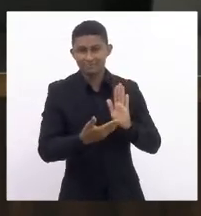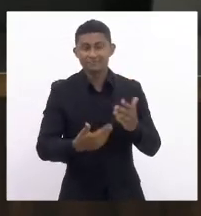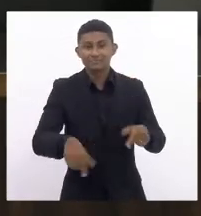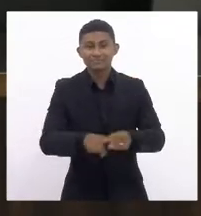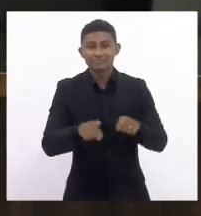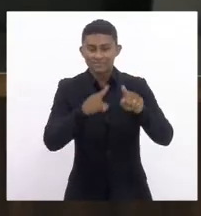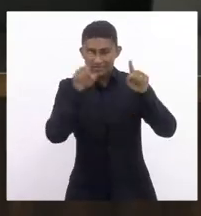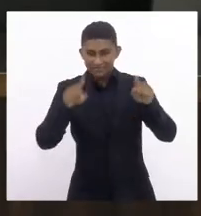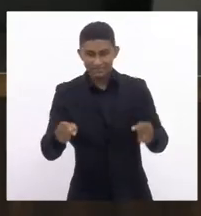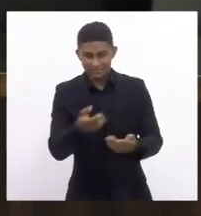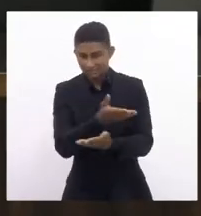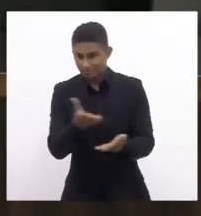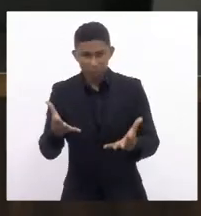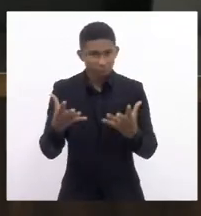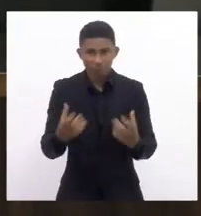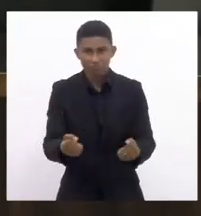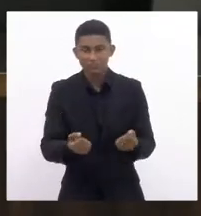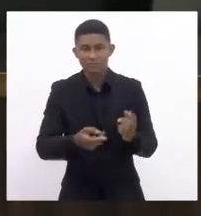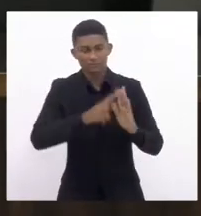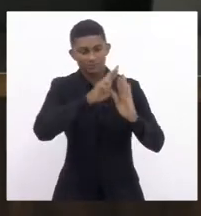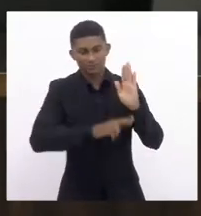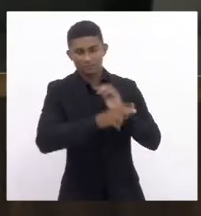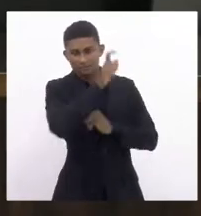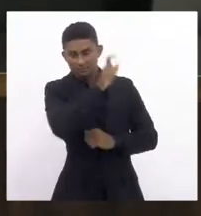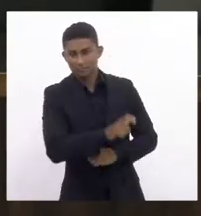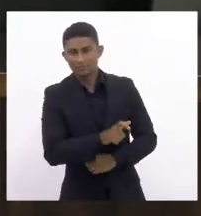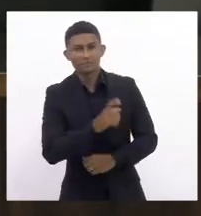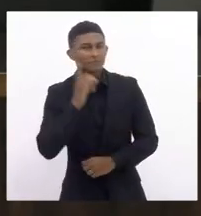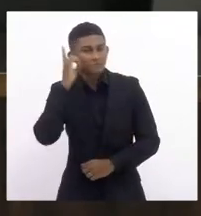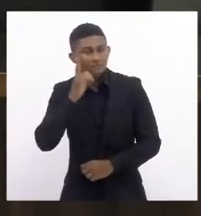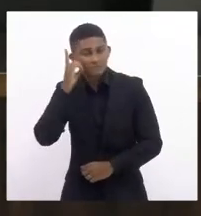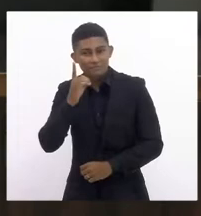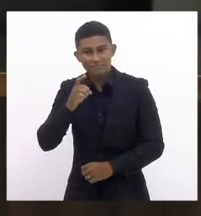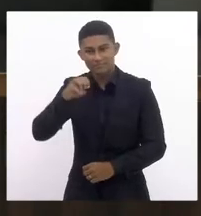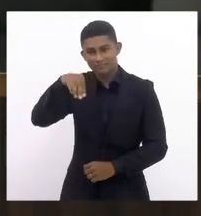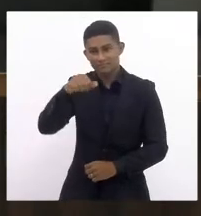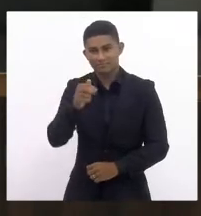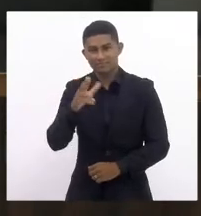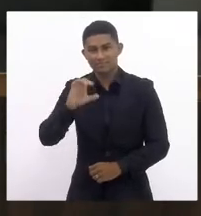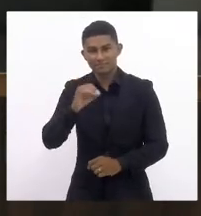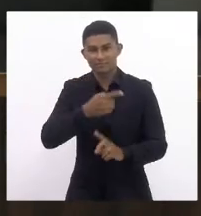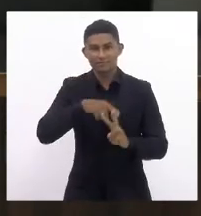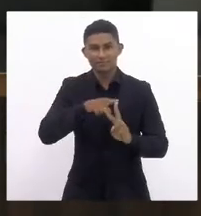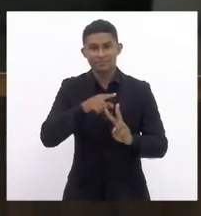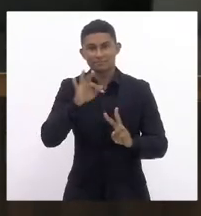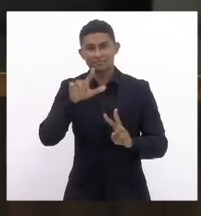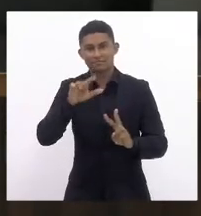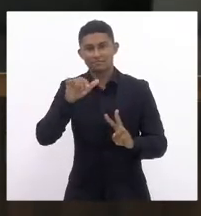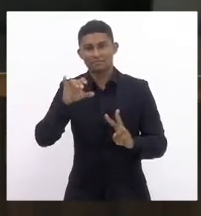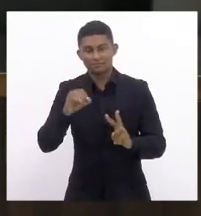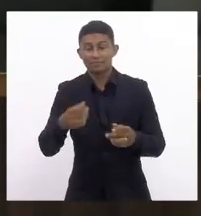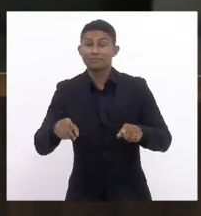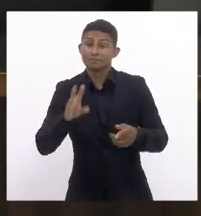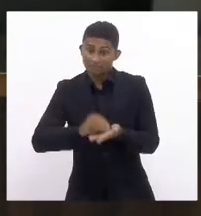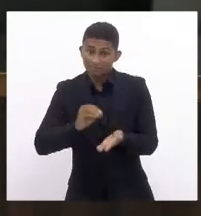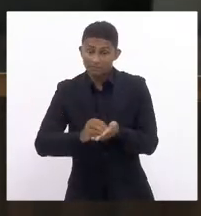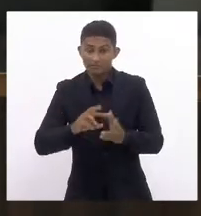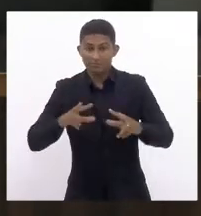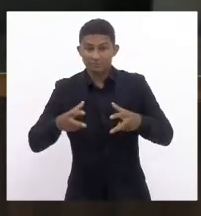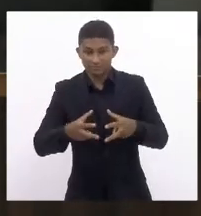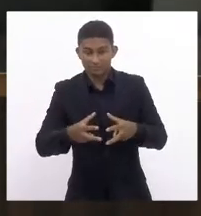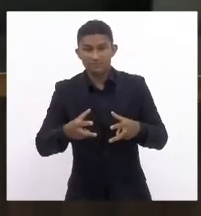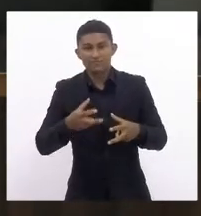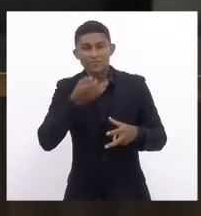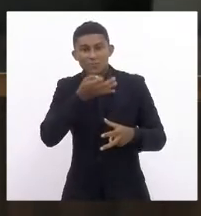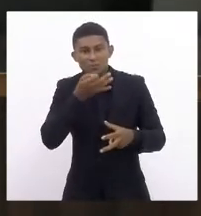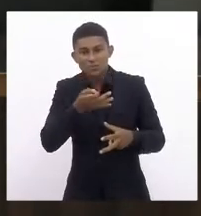públicos favorável. Relator, deputado, relatores deputados, Márcio Pacheco e Flávio Serafini. Pendente de pareceres nas Comissões